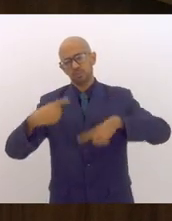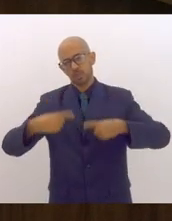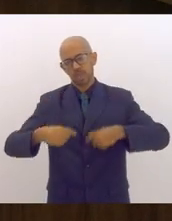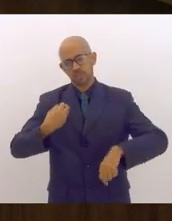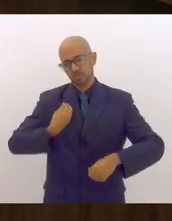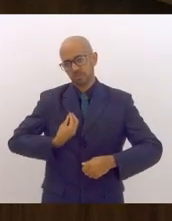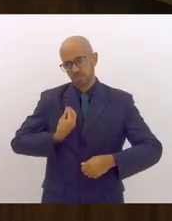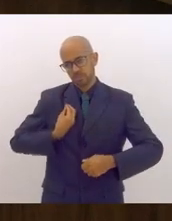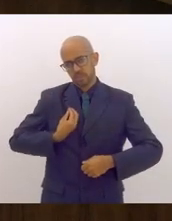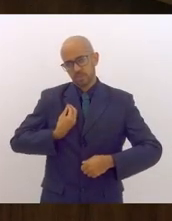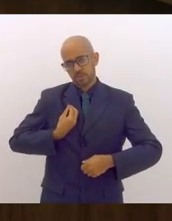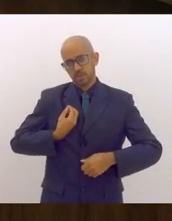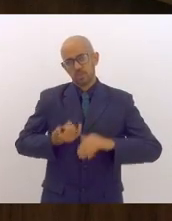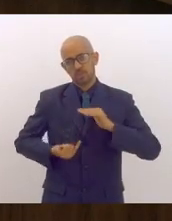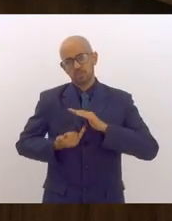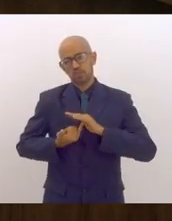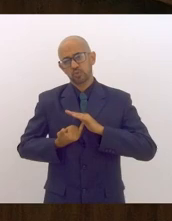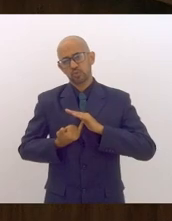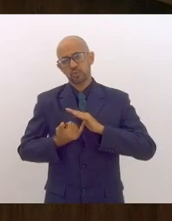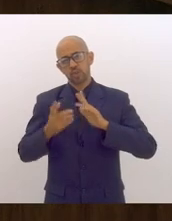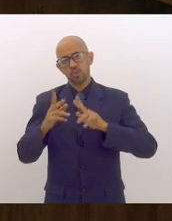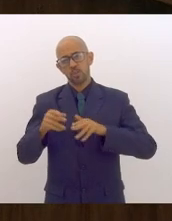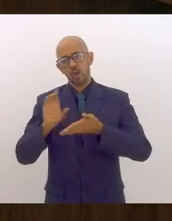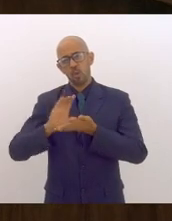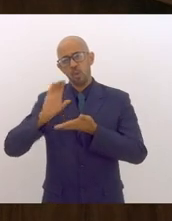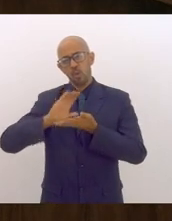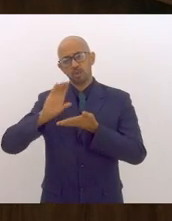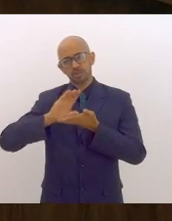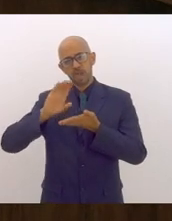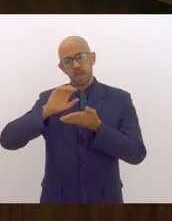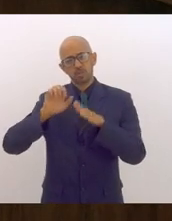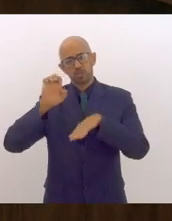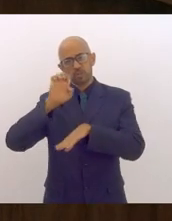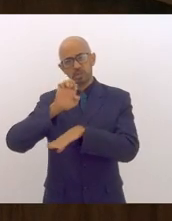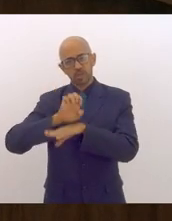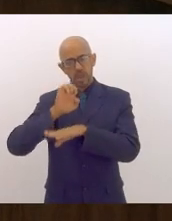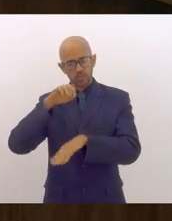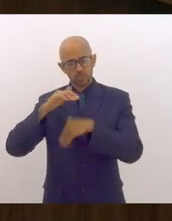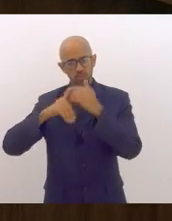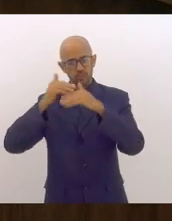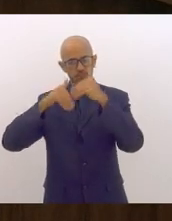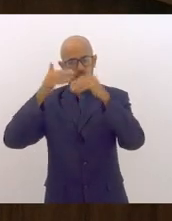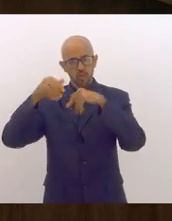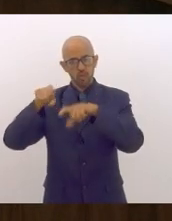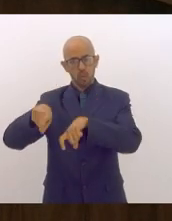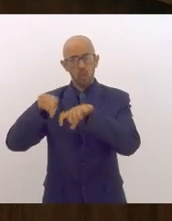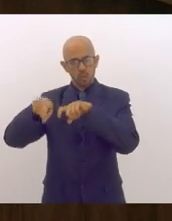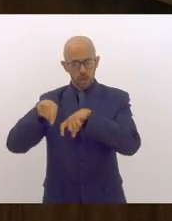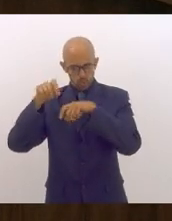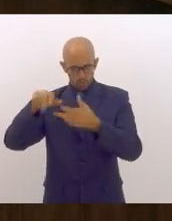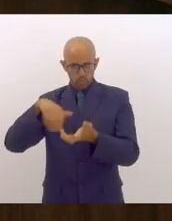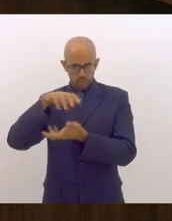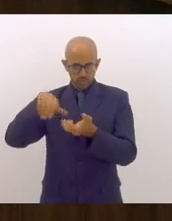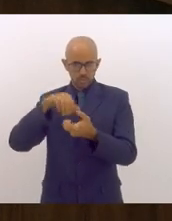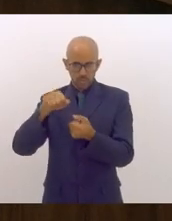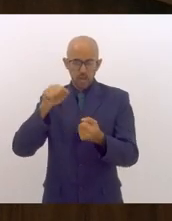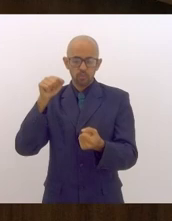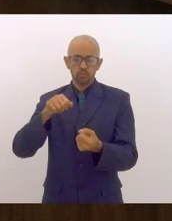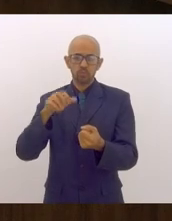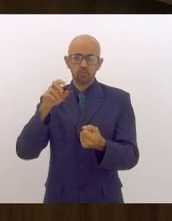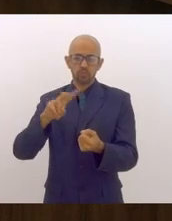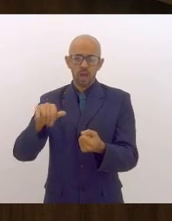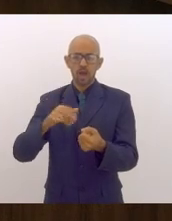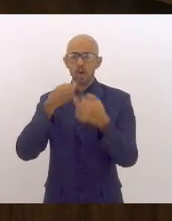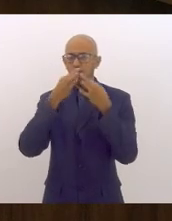participação de entidades como o Conselho Estadual. Nós temos o CEDROS, o Conselho Estadual de Desenvolvimento Rural Sustentável, que vai poder opinar